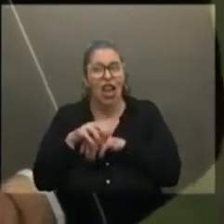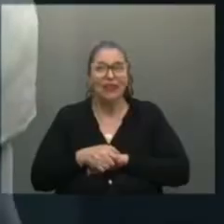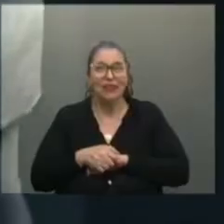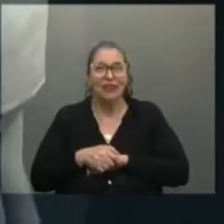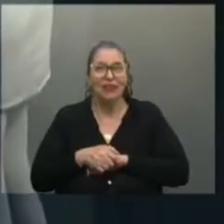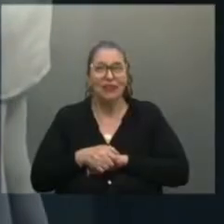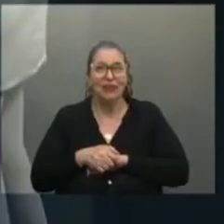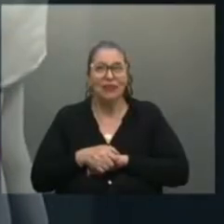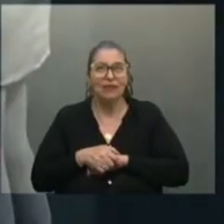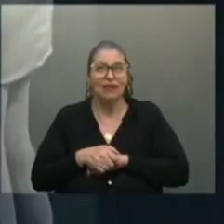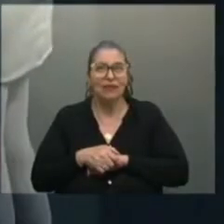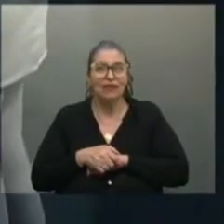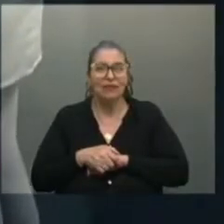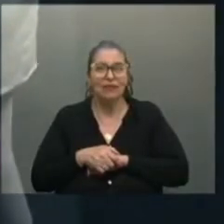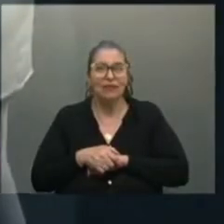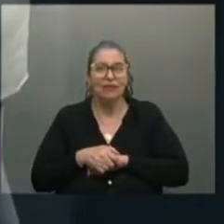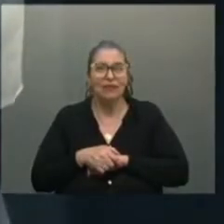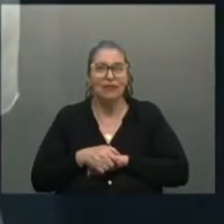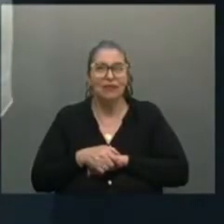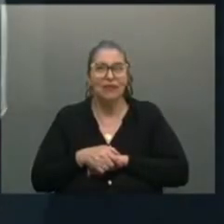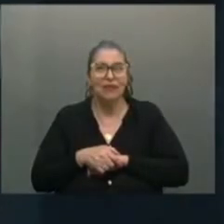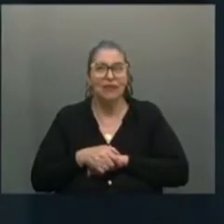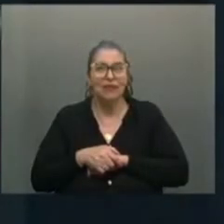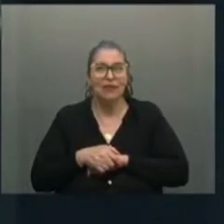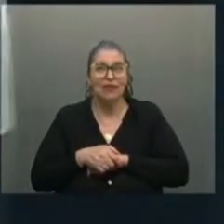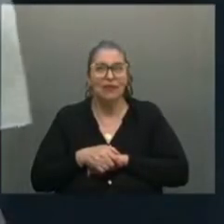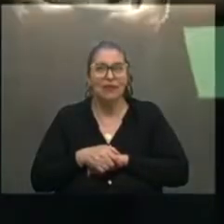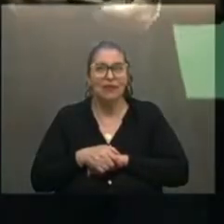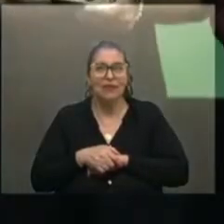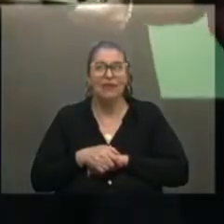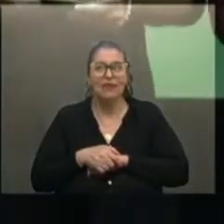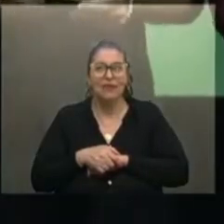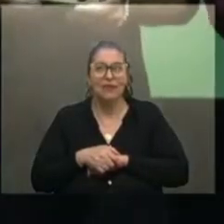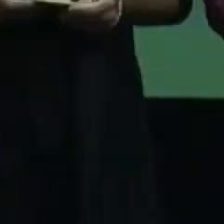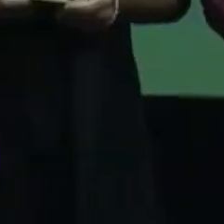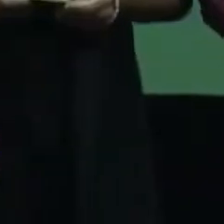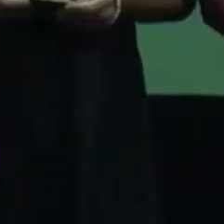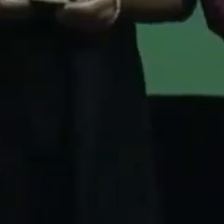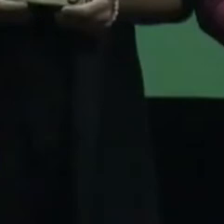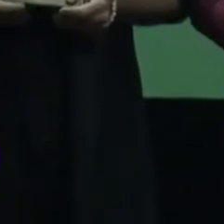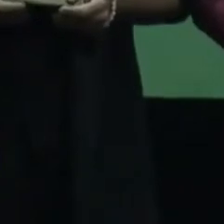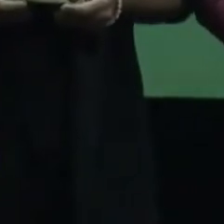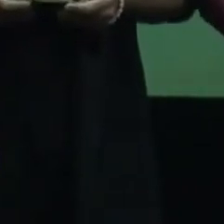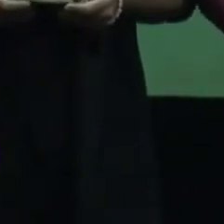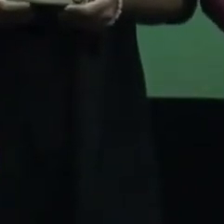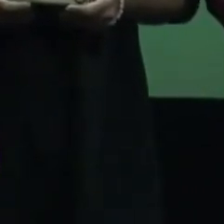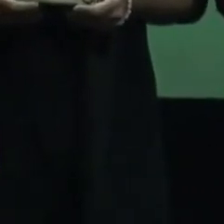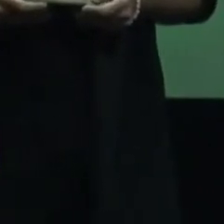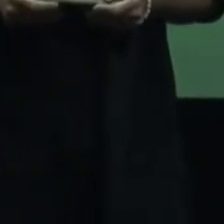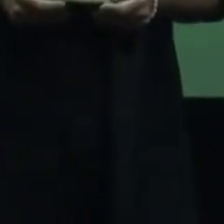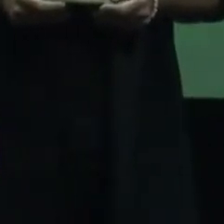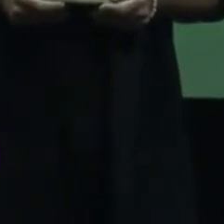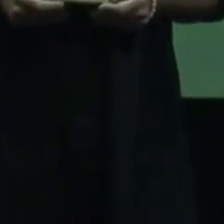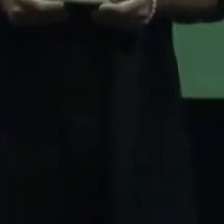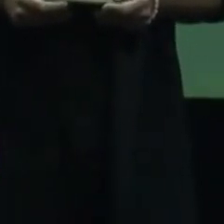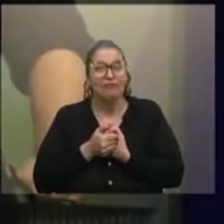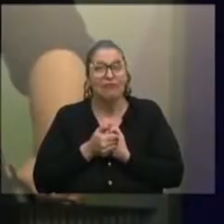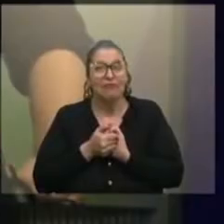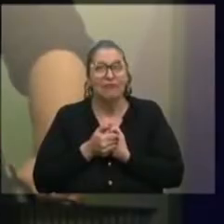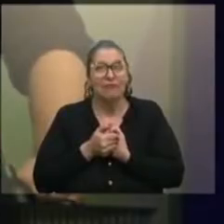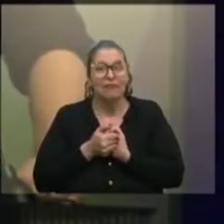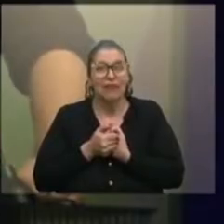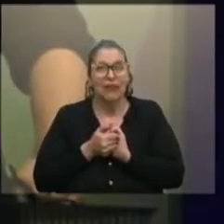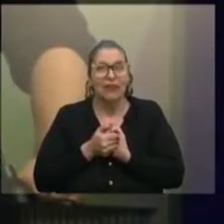montagem. Emocionada, a equipe do filme agradeceu a personalidades importantes para o desenvolvimento do curta.